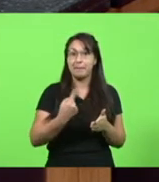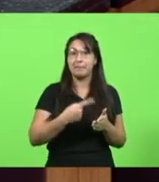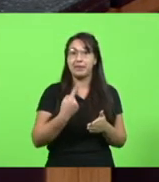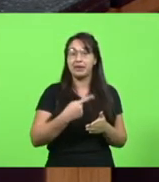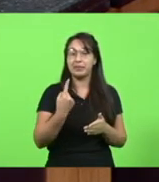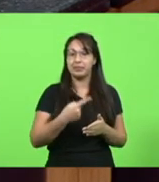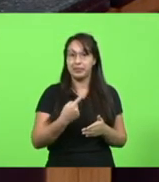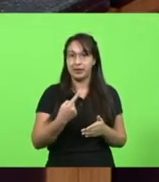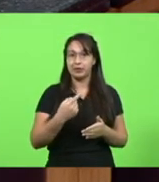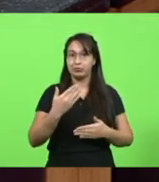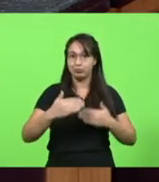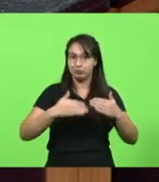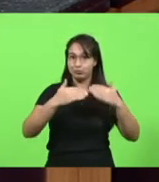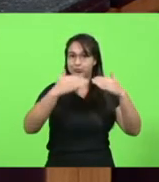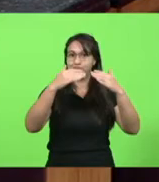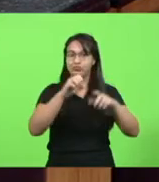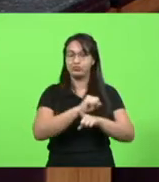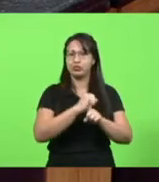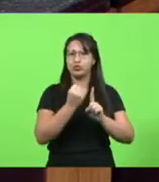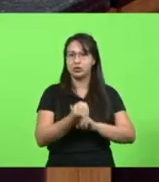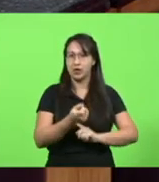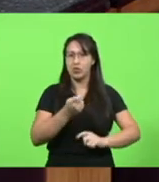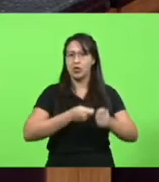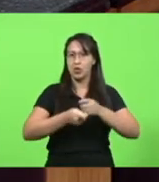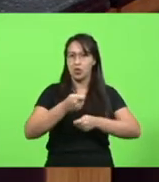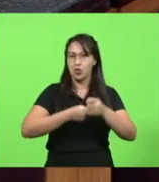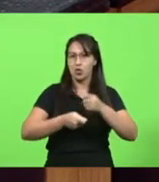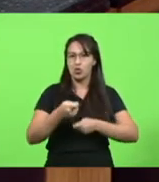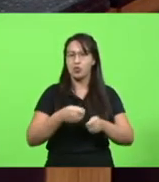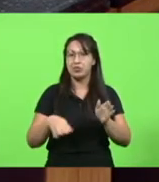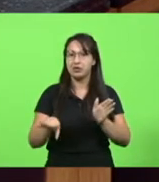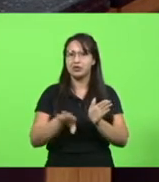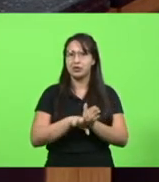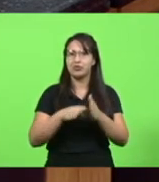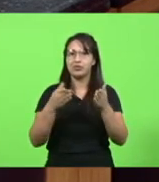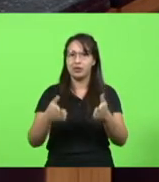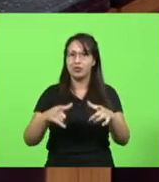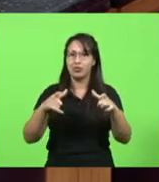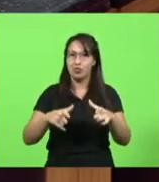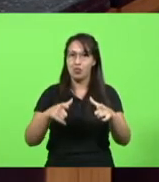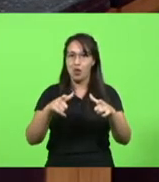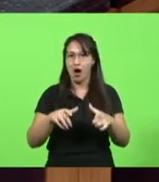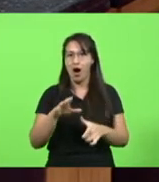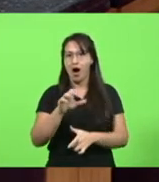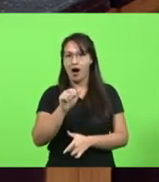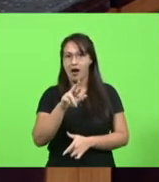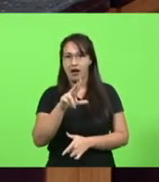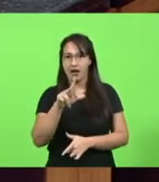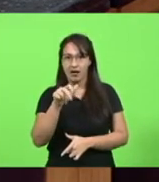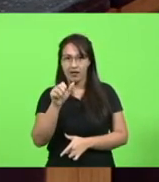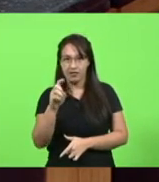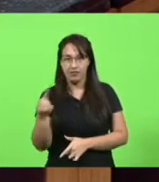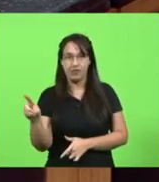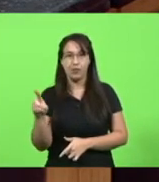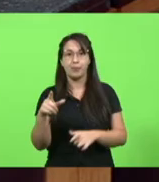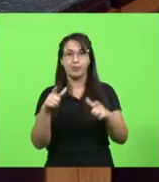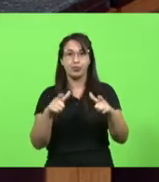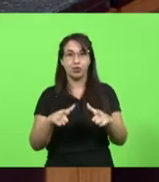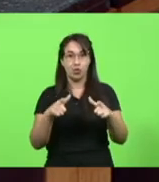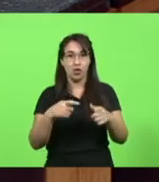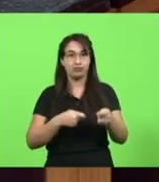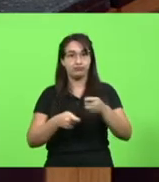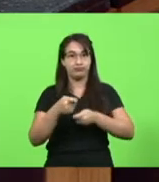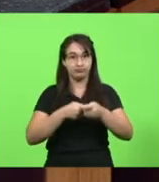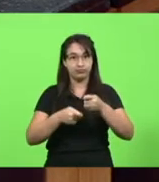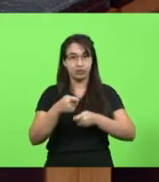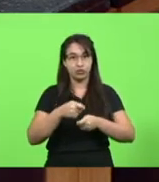do desenvolvimento social e econômico que veio das minas, vieram das minas de carvão. Polo econômico regional, polo